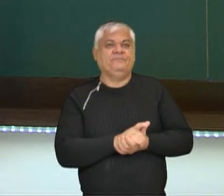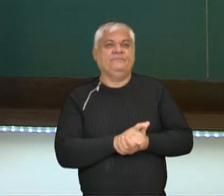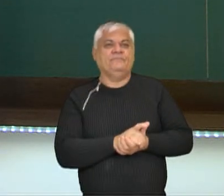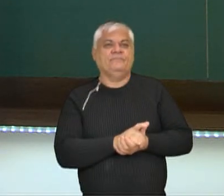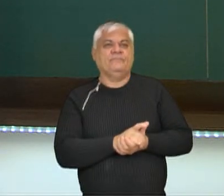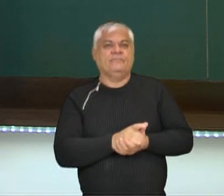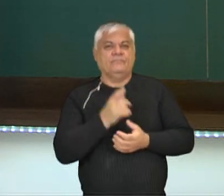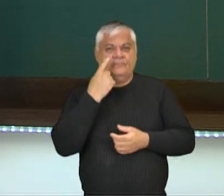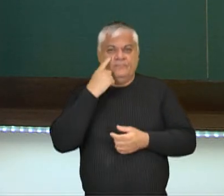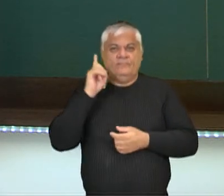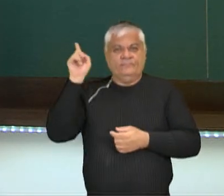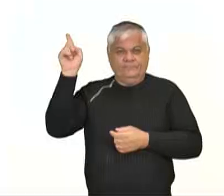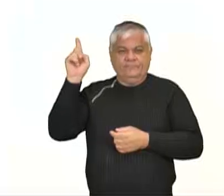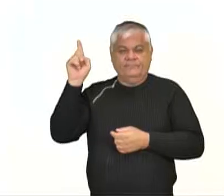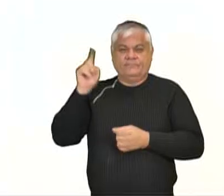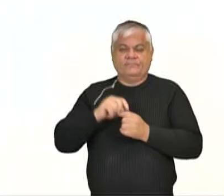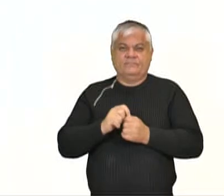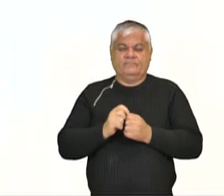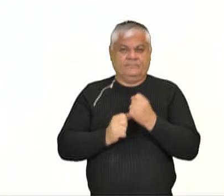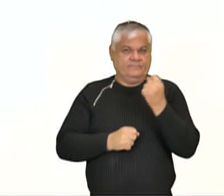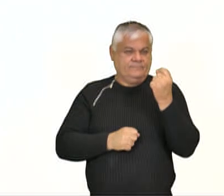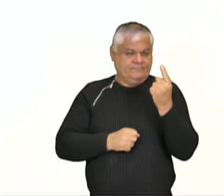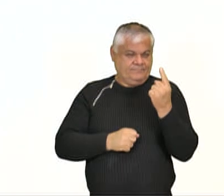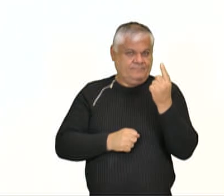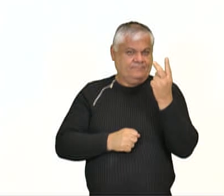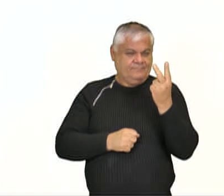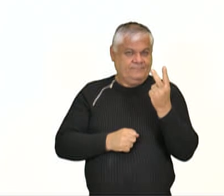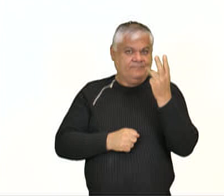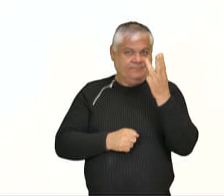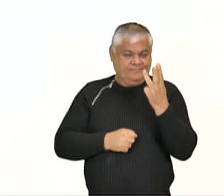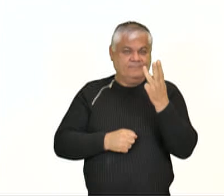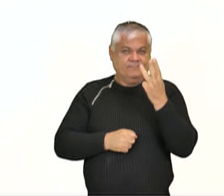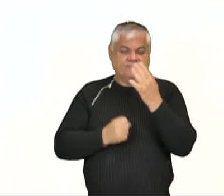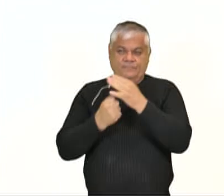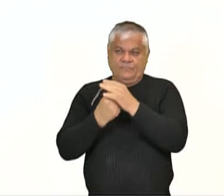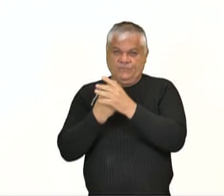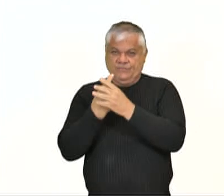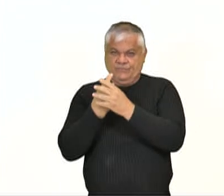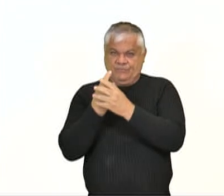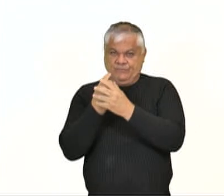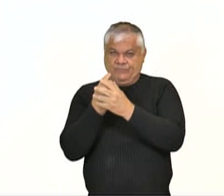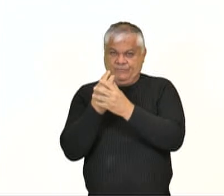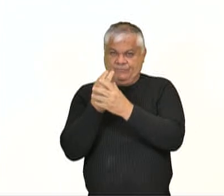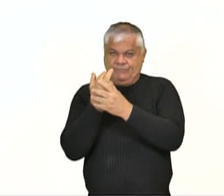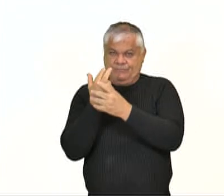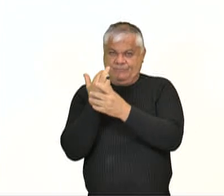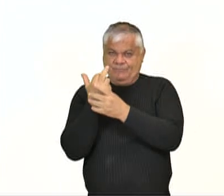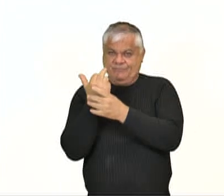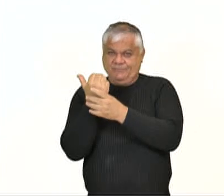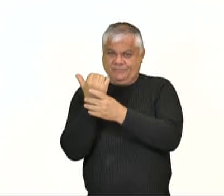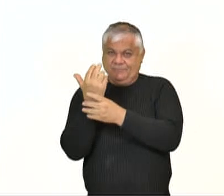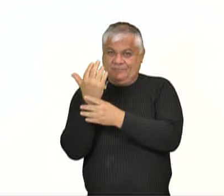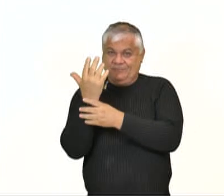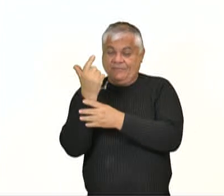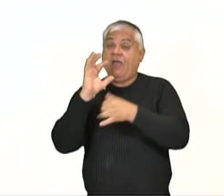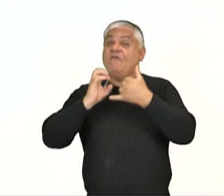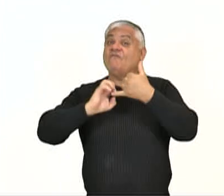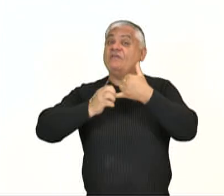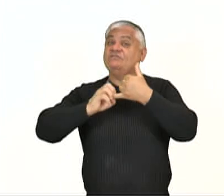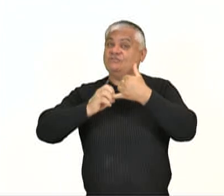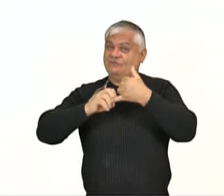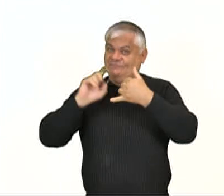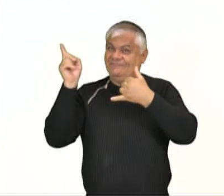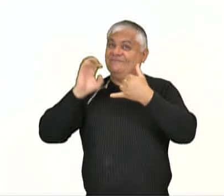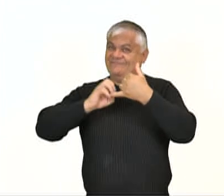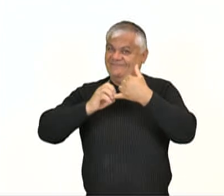essa figura do lado ali, né? Tá mostrando para nós a sequência da germinação de uma semente de feijão até a